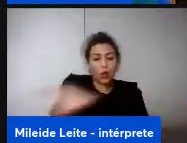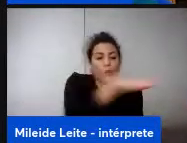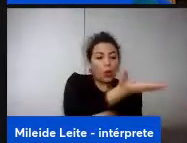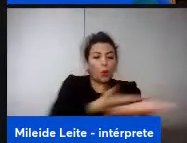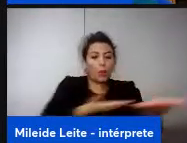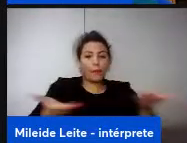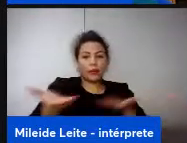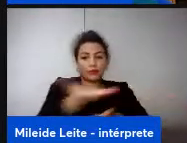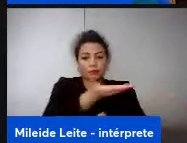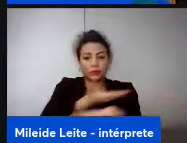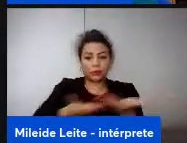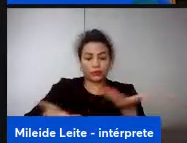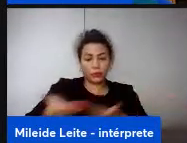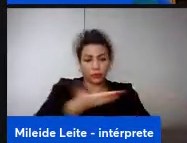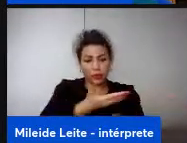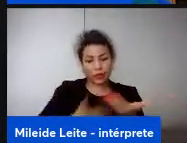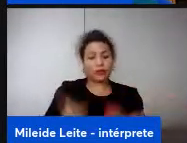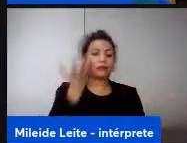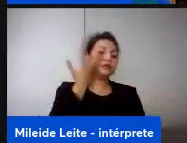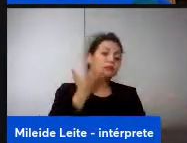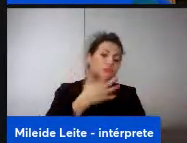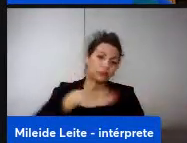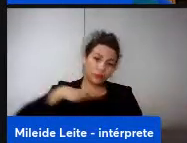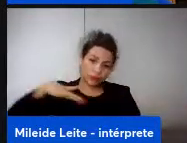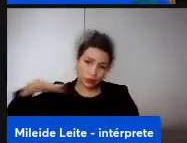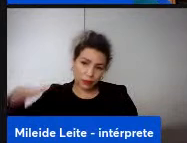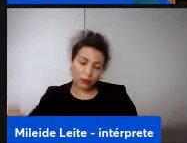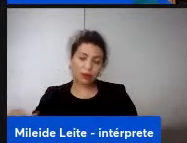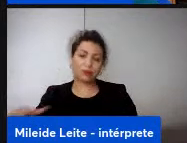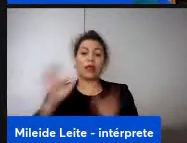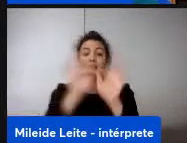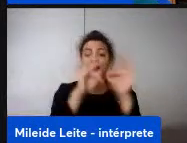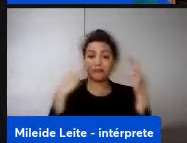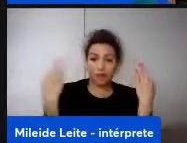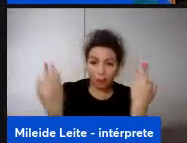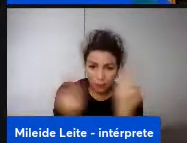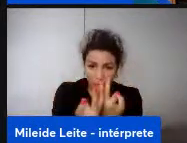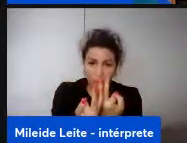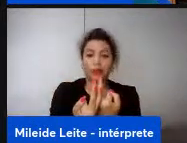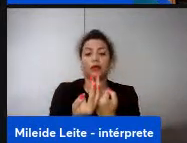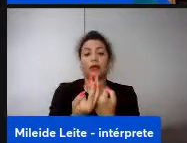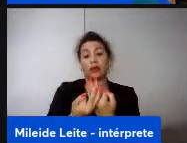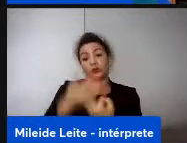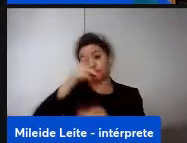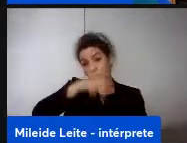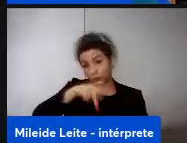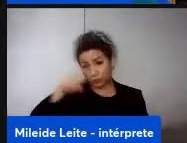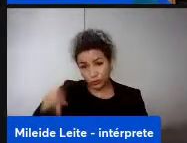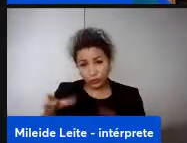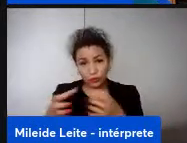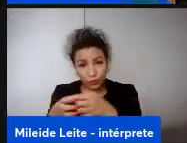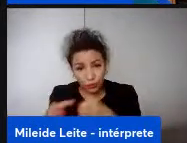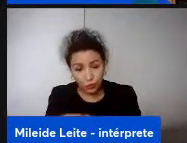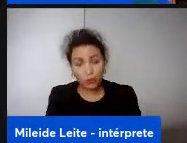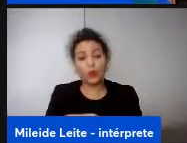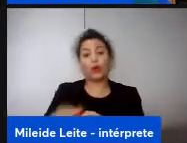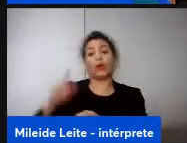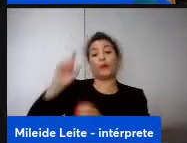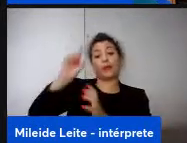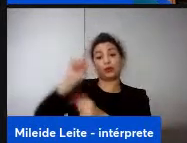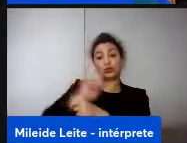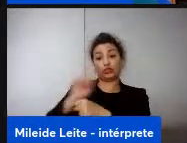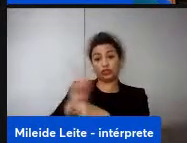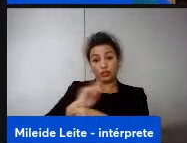né, pelas crianças, pelas famílias, pelos educadores, pelos gestores